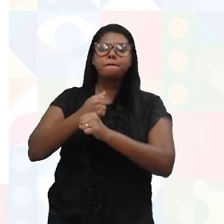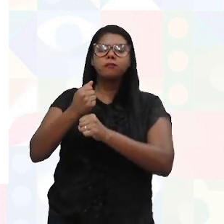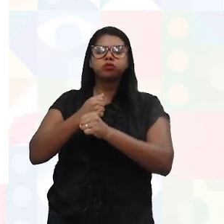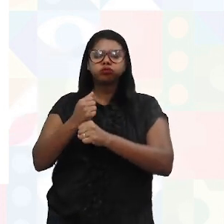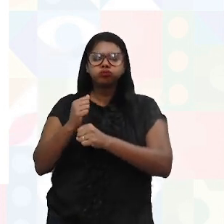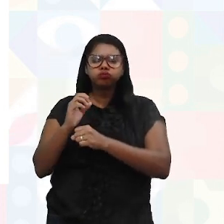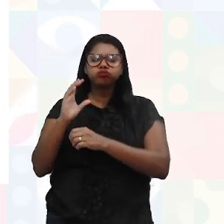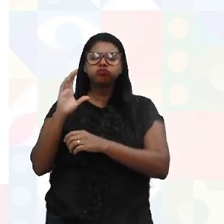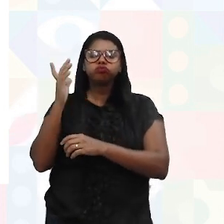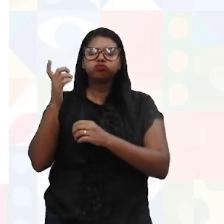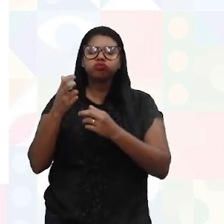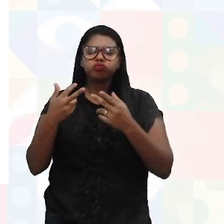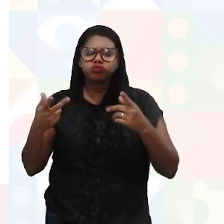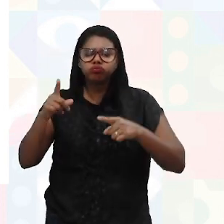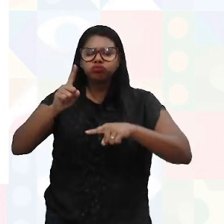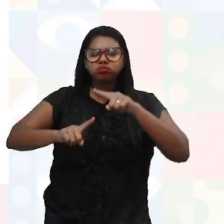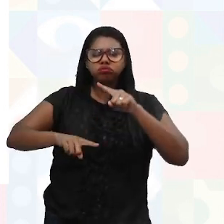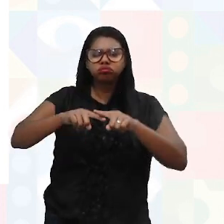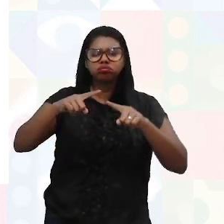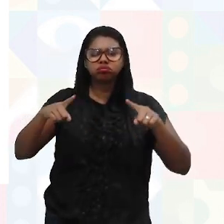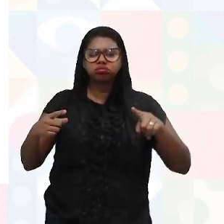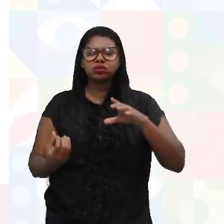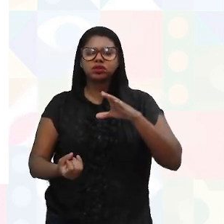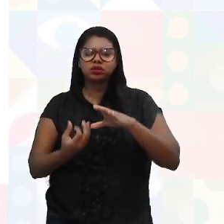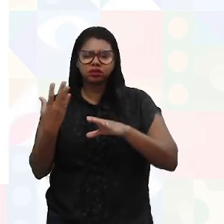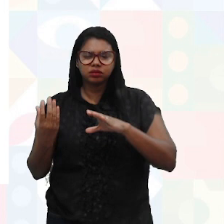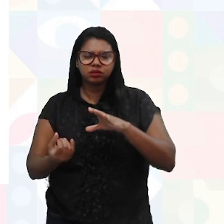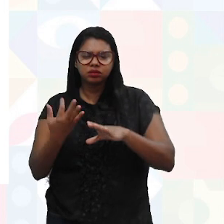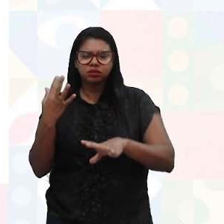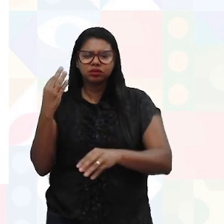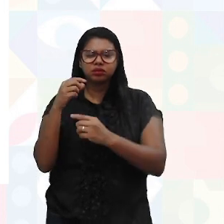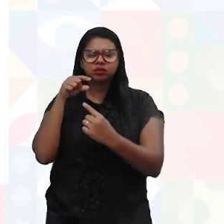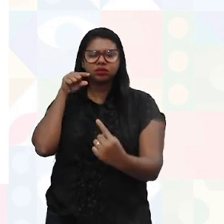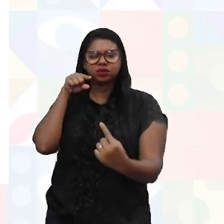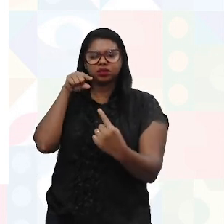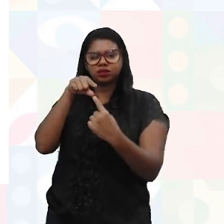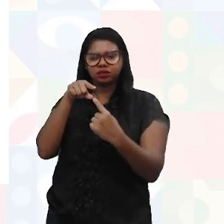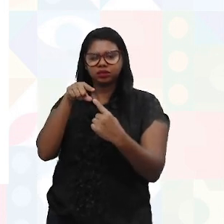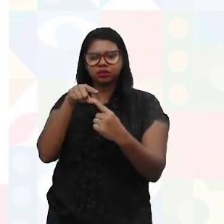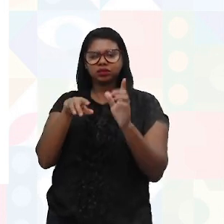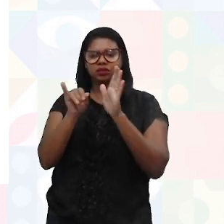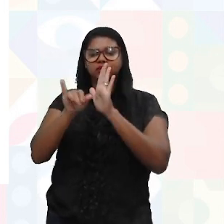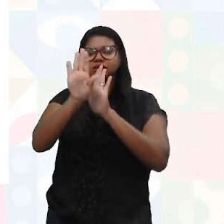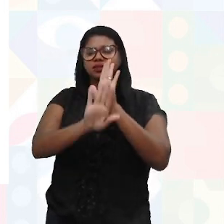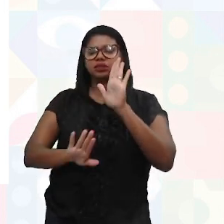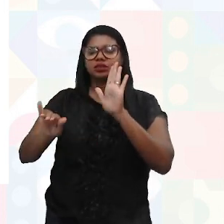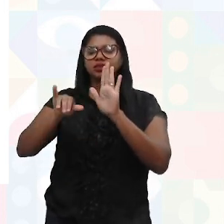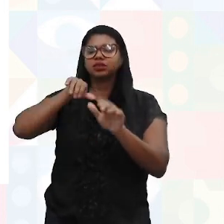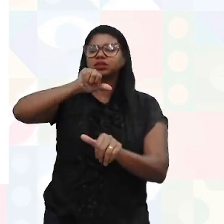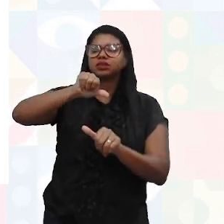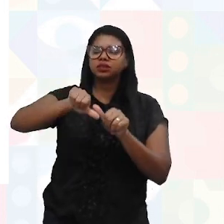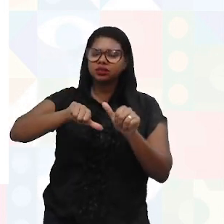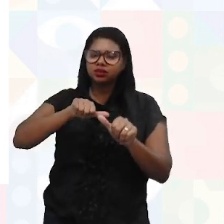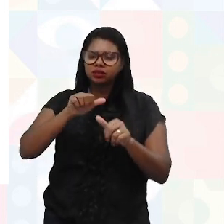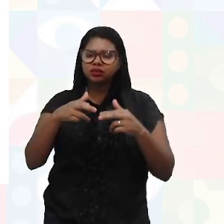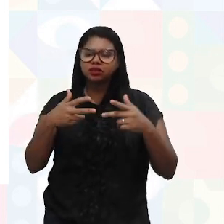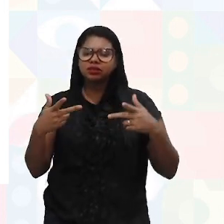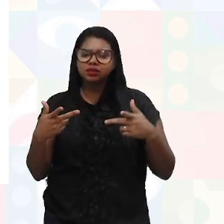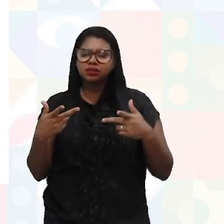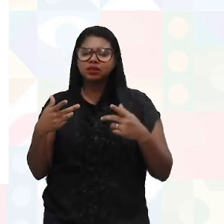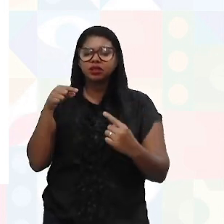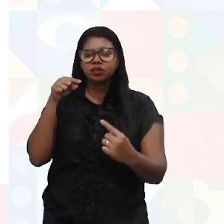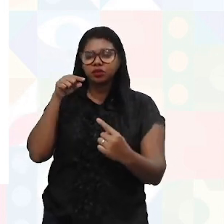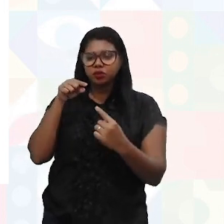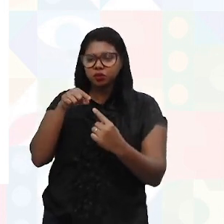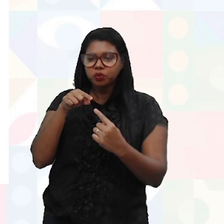os recursos, né, de material, quanto o objetivo da ilustração, ele vai mudando. Então, eu trouxe outro ponto aqui,